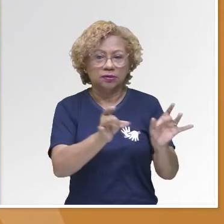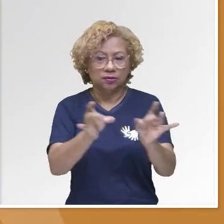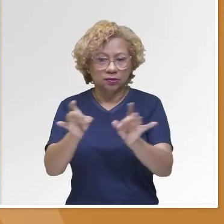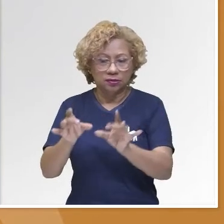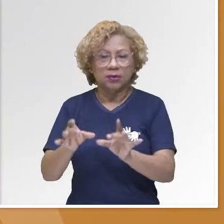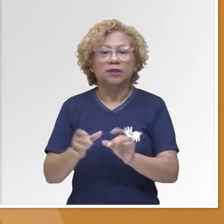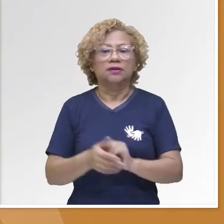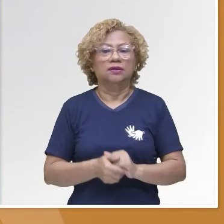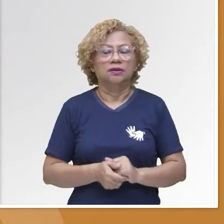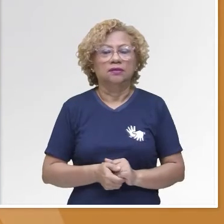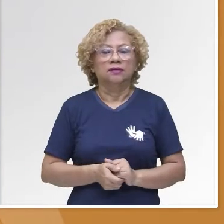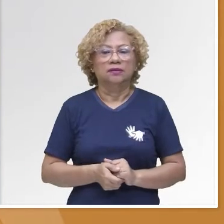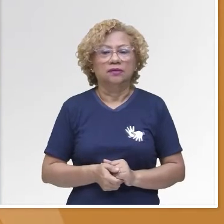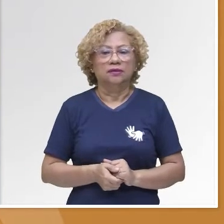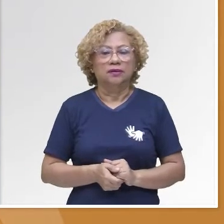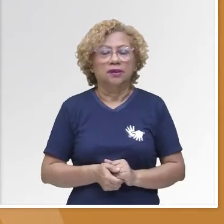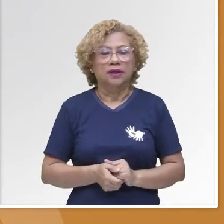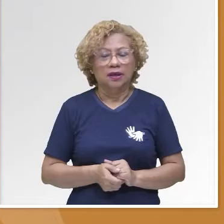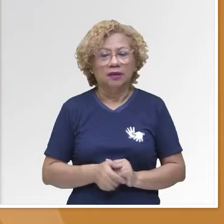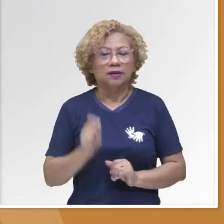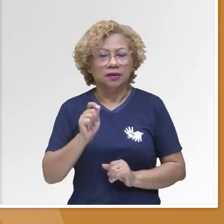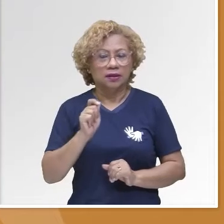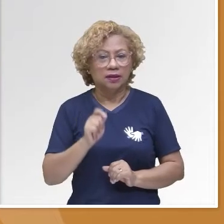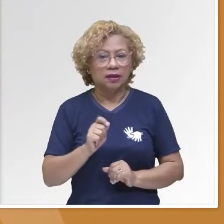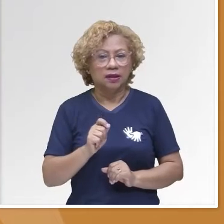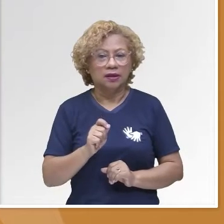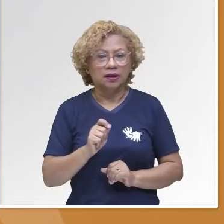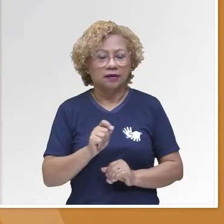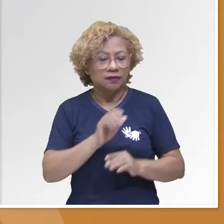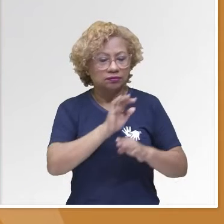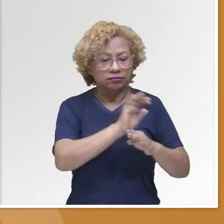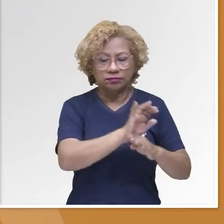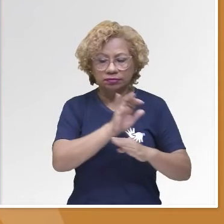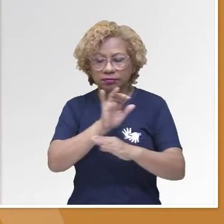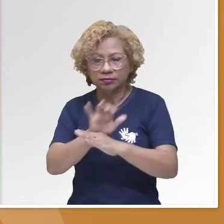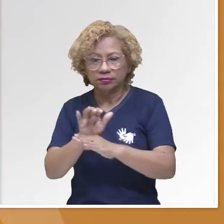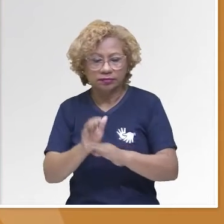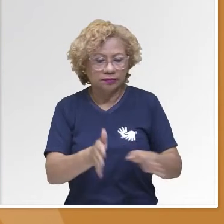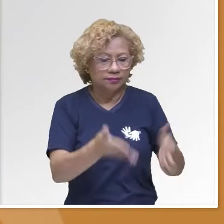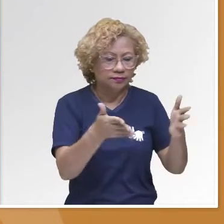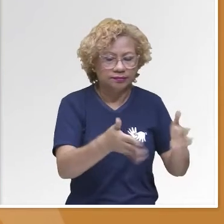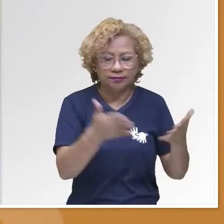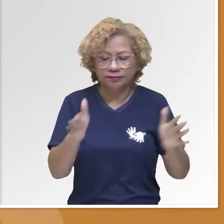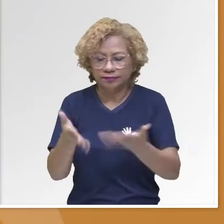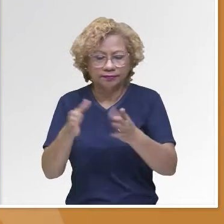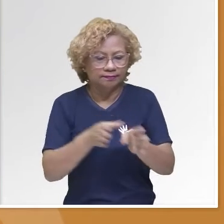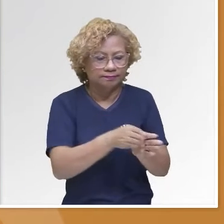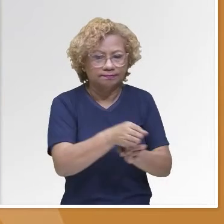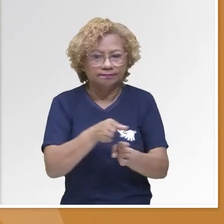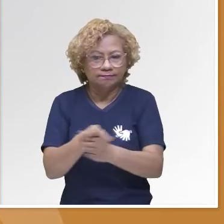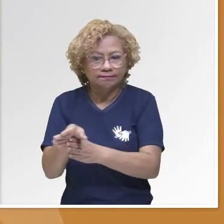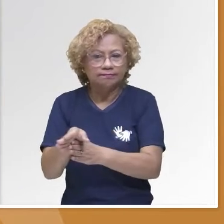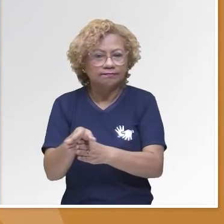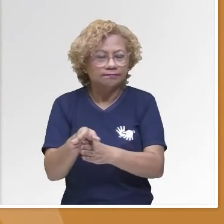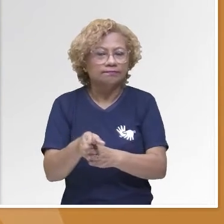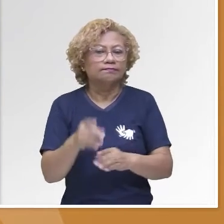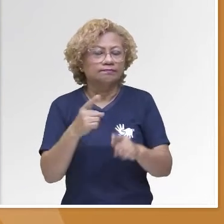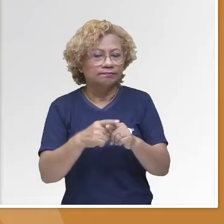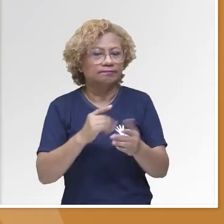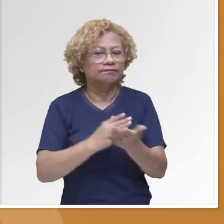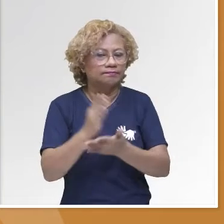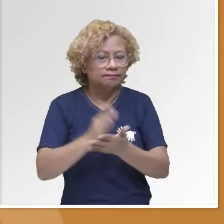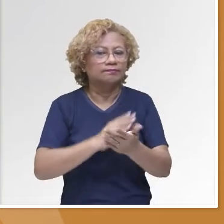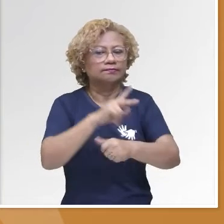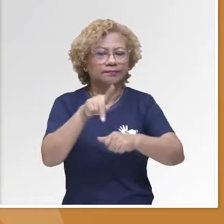de disputas entre os países que fazem parte da OMC. A maioria dos países querem fazer parte, né,